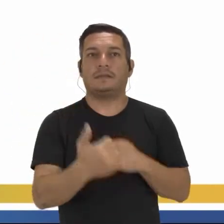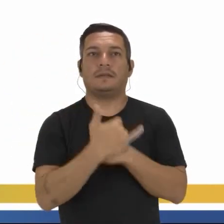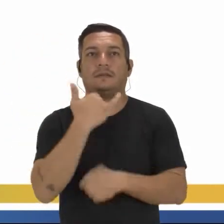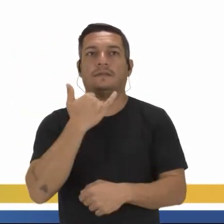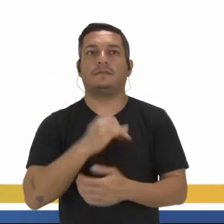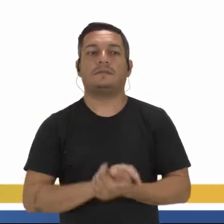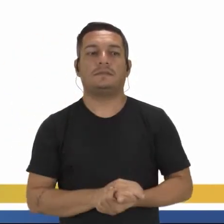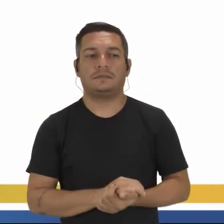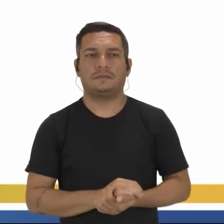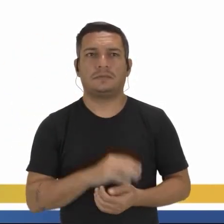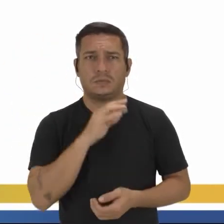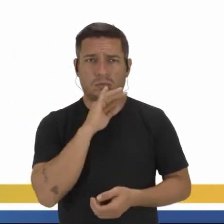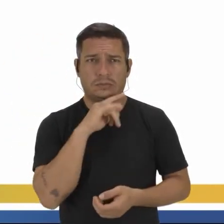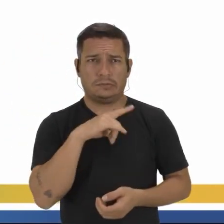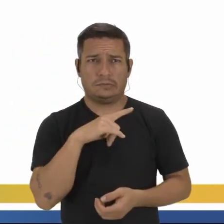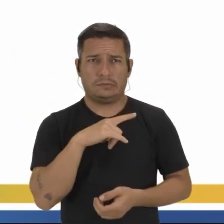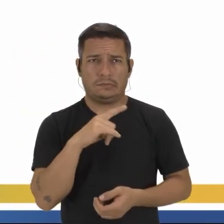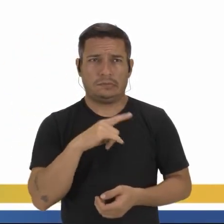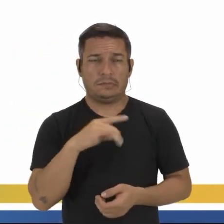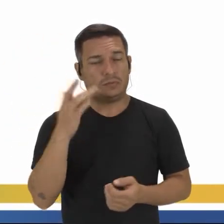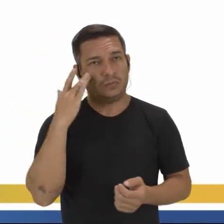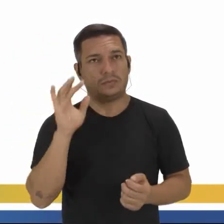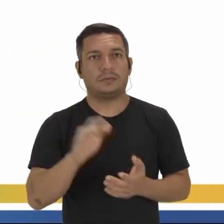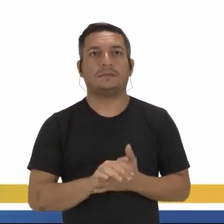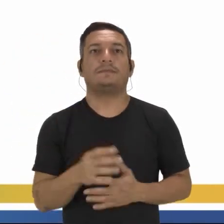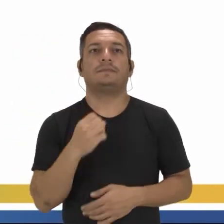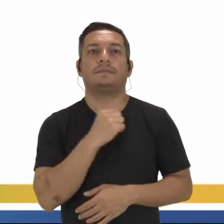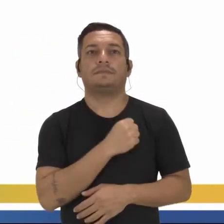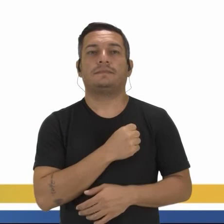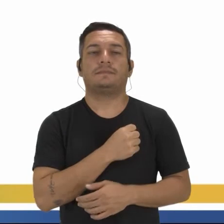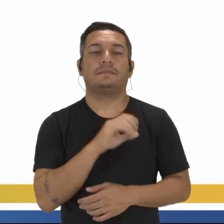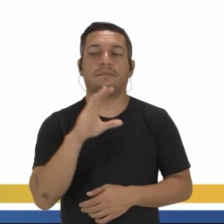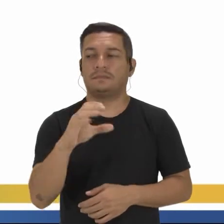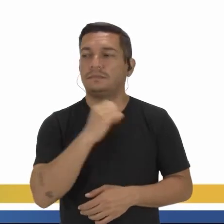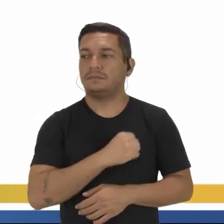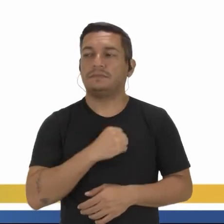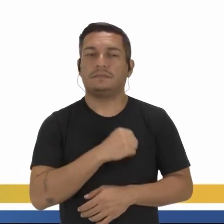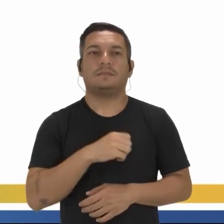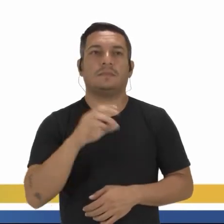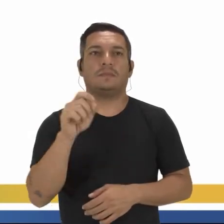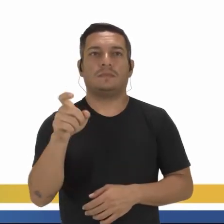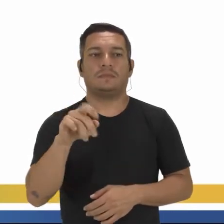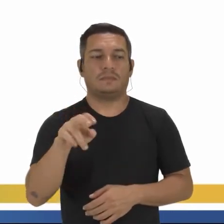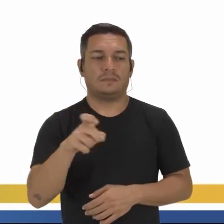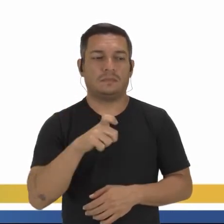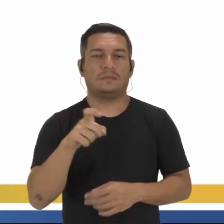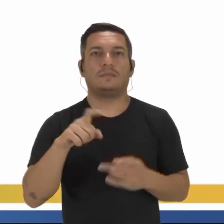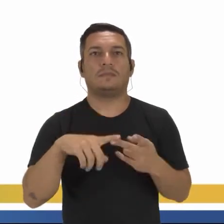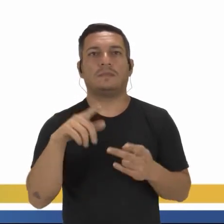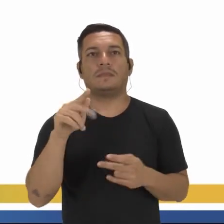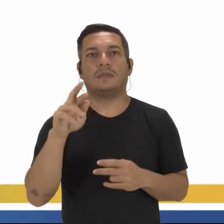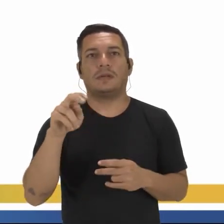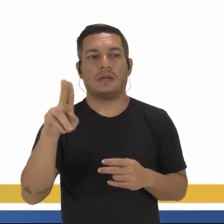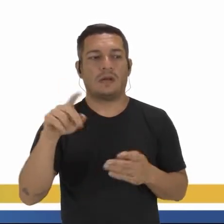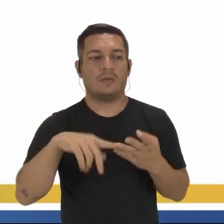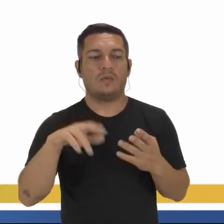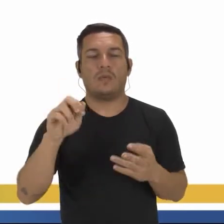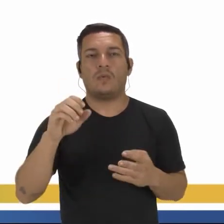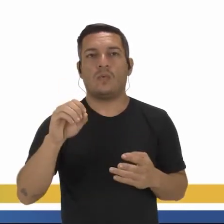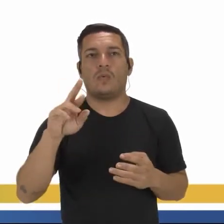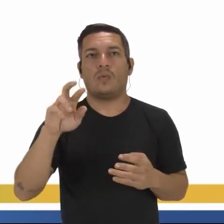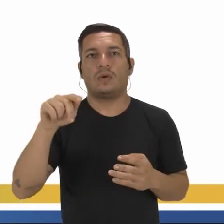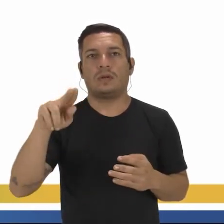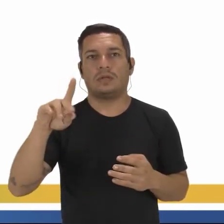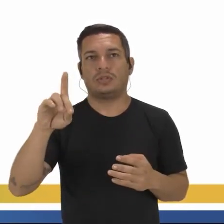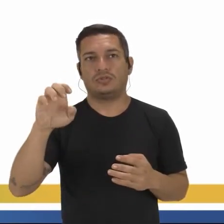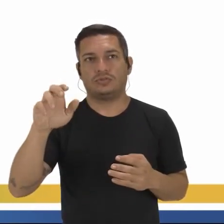sozinho, aquele, traiu. Será que ruim tem? Não sei. Vamos continuar. Letra C. Saudade, ônix,